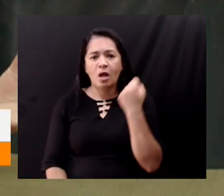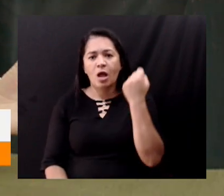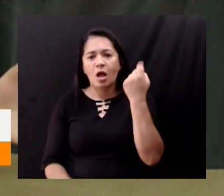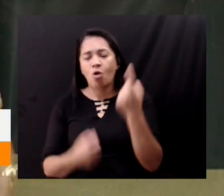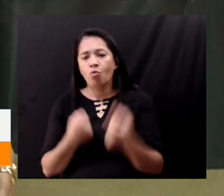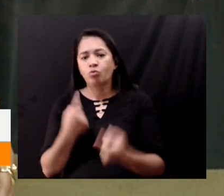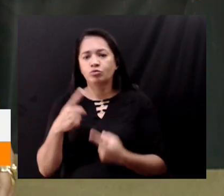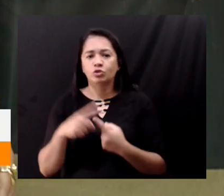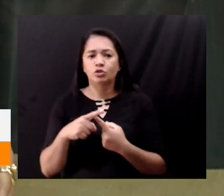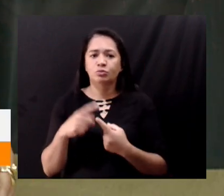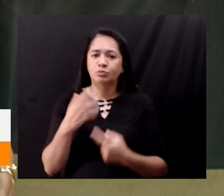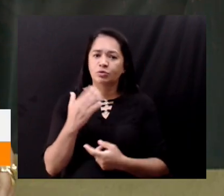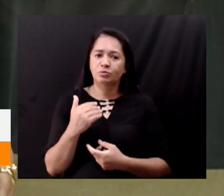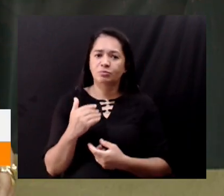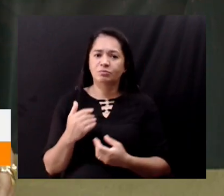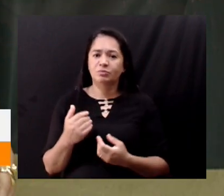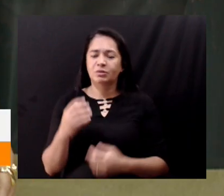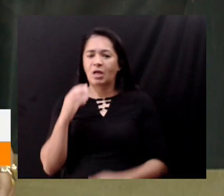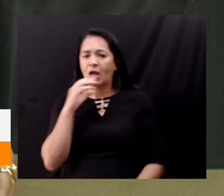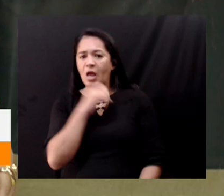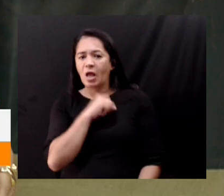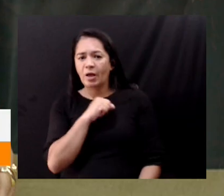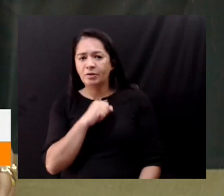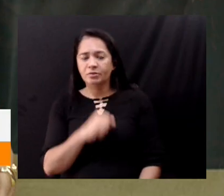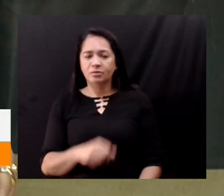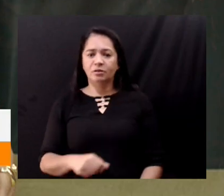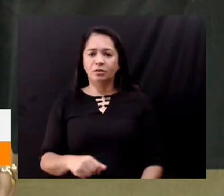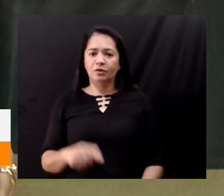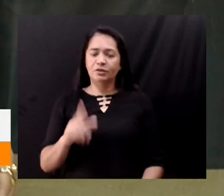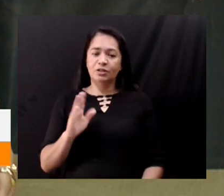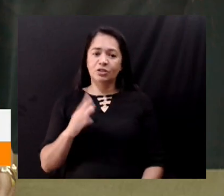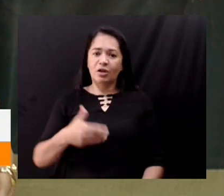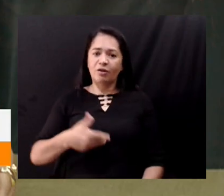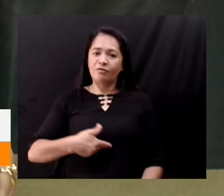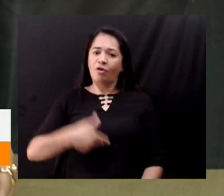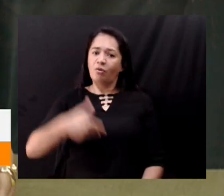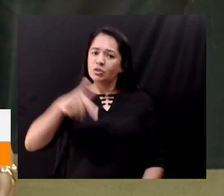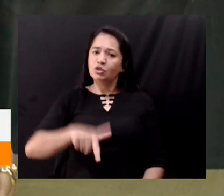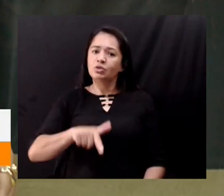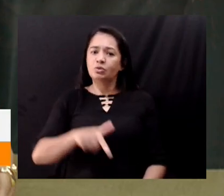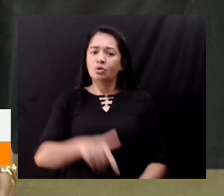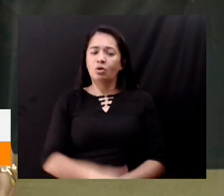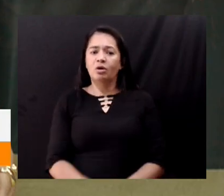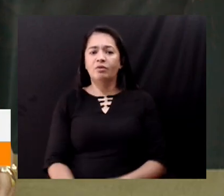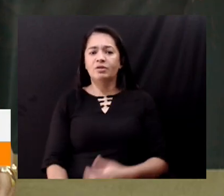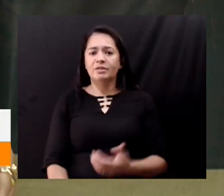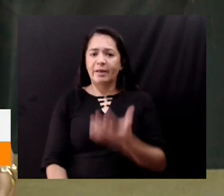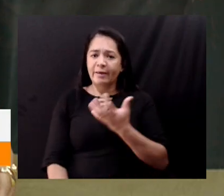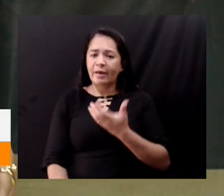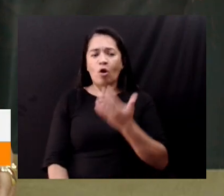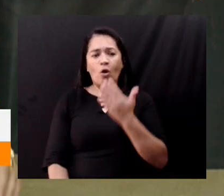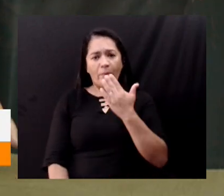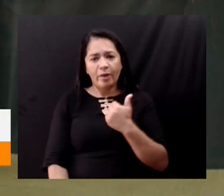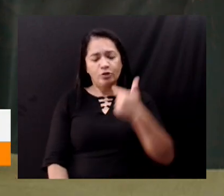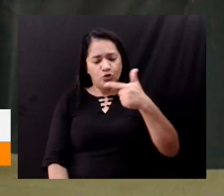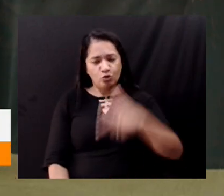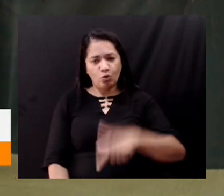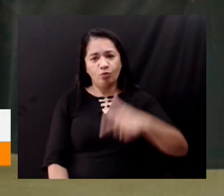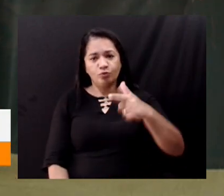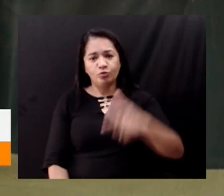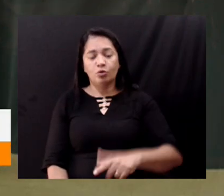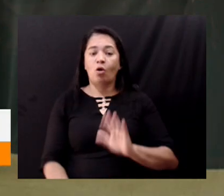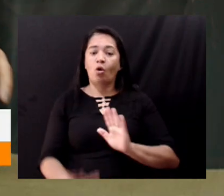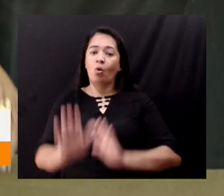esses alimentos rápidos e rapidinho você tá com fome de novo, Exato. né, e aí você quer comer de novo. Tem que tomar muito cuidado, viu, gente. Agora eu